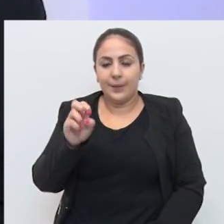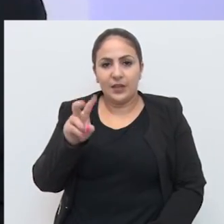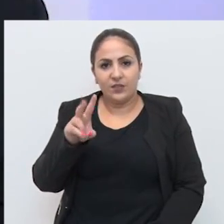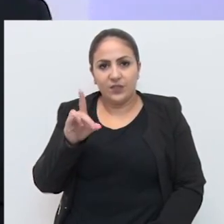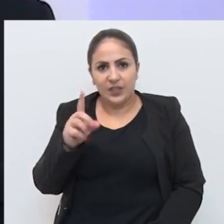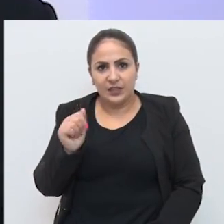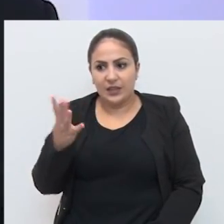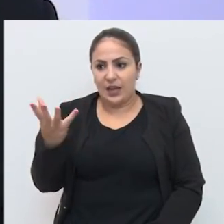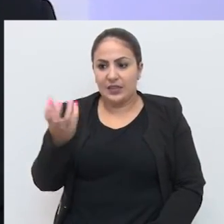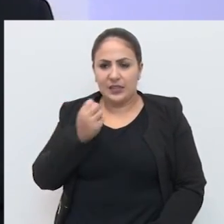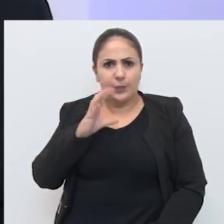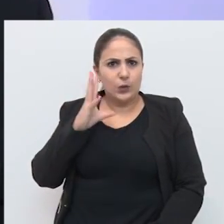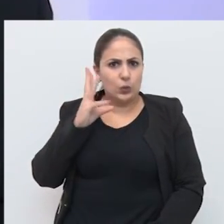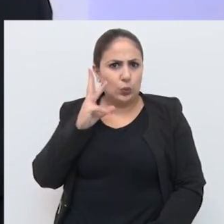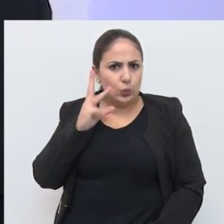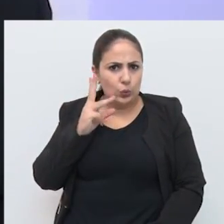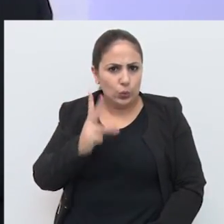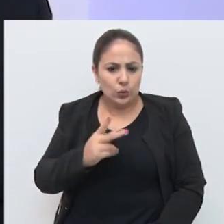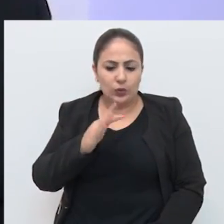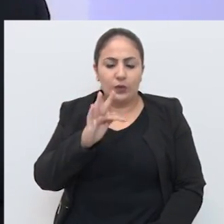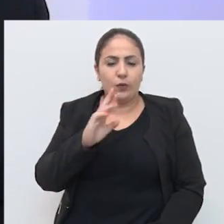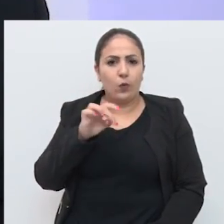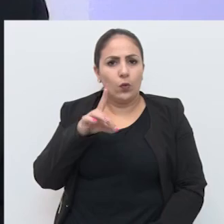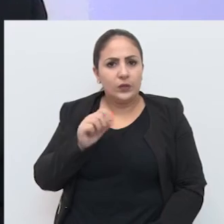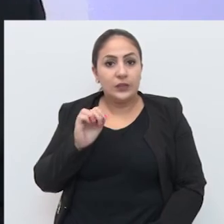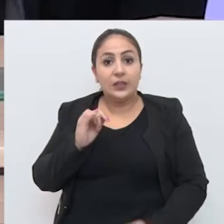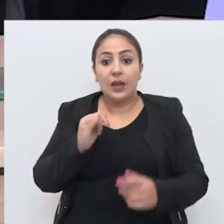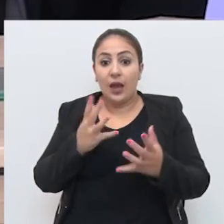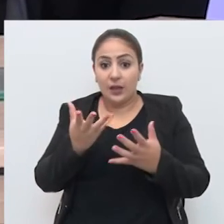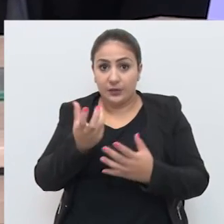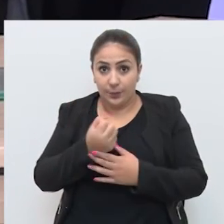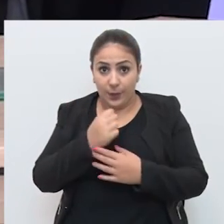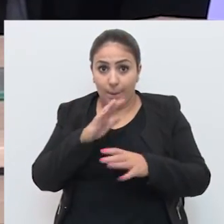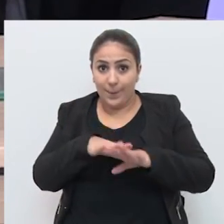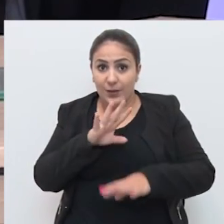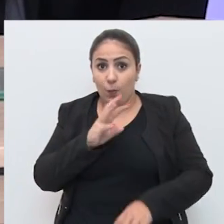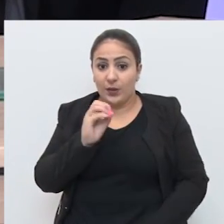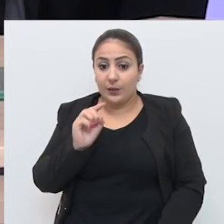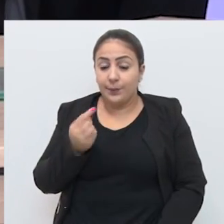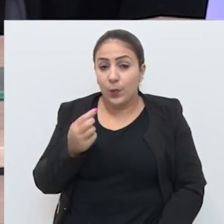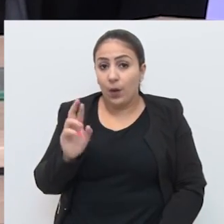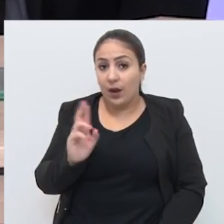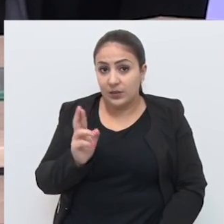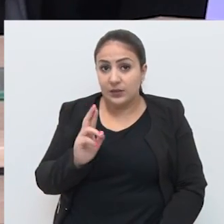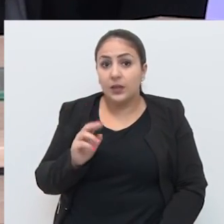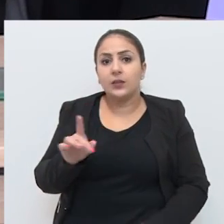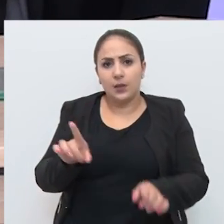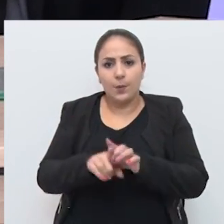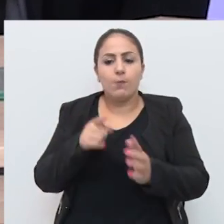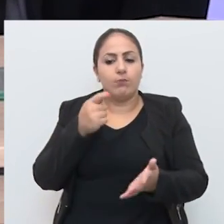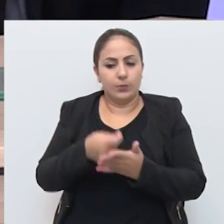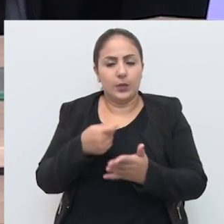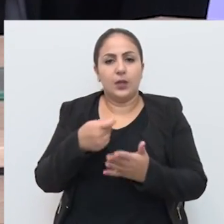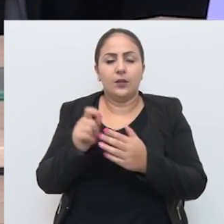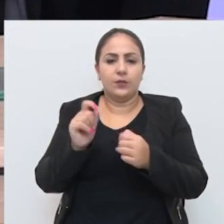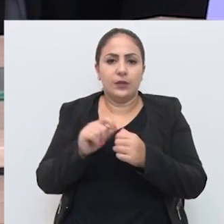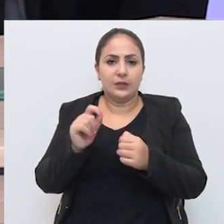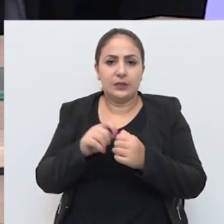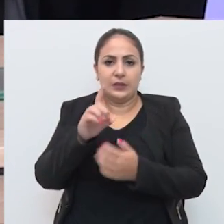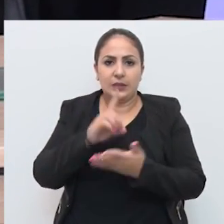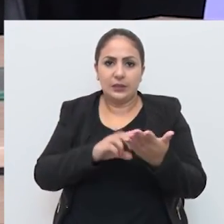que já recolhe todo o valor na fonte, quem receber esse tipo de rendimento superior a 40 mil reais, também é obrigado a